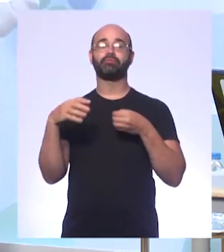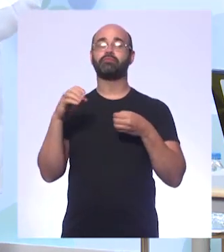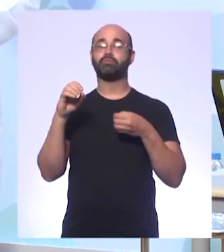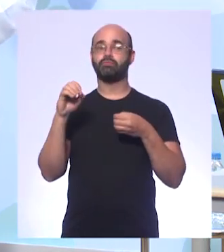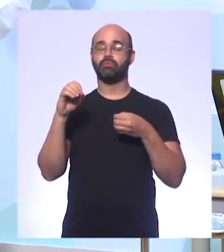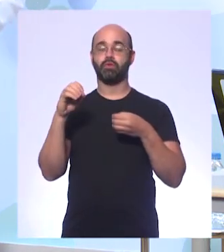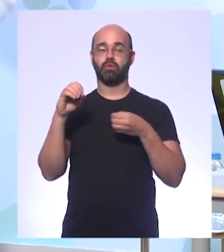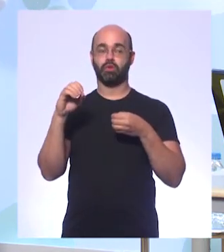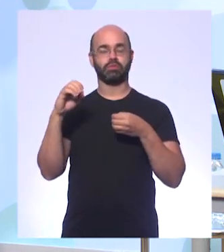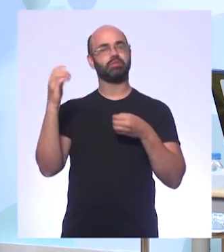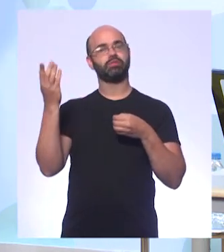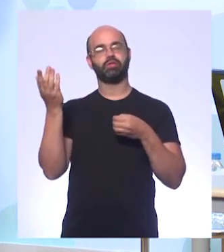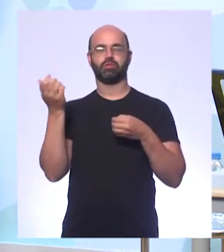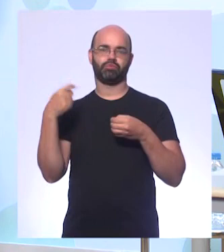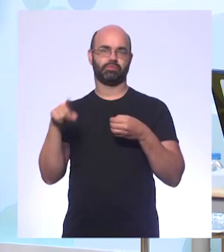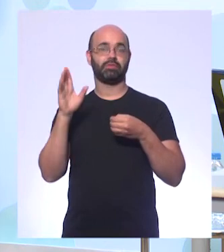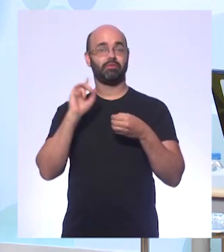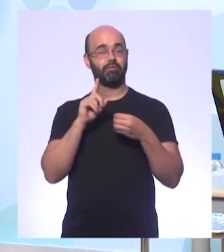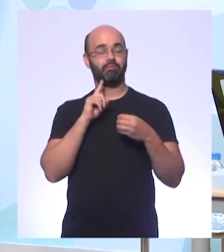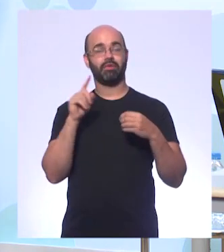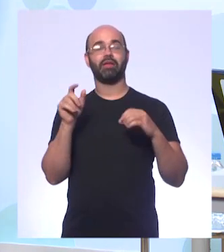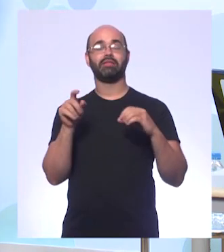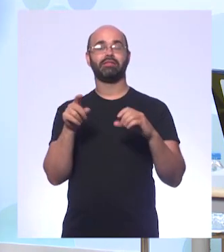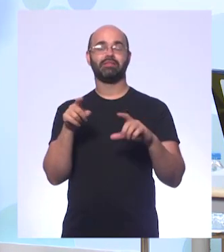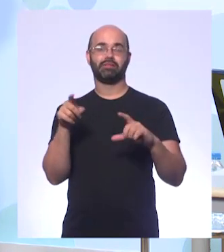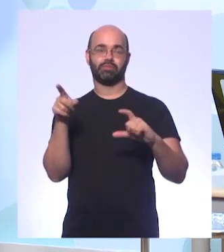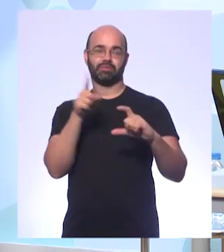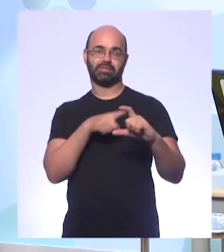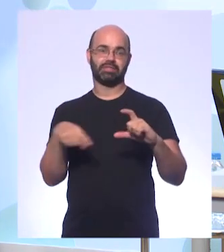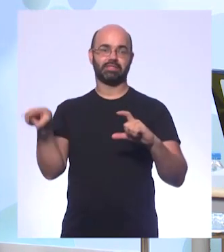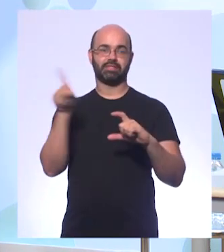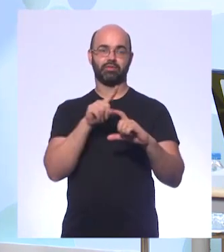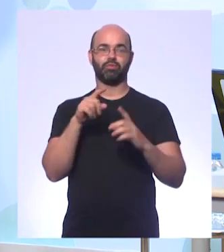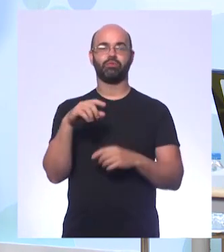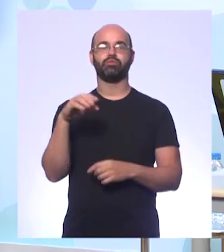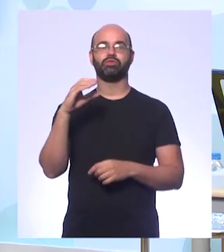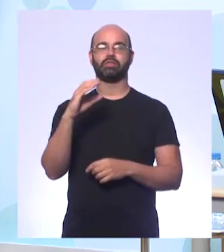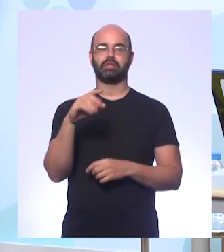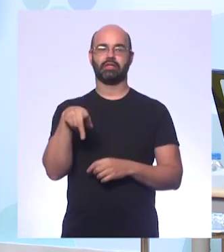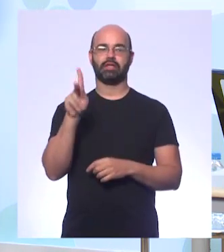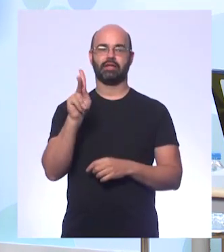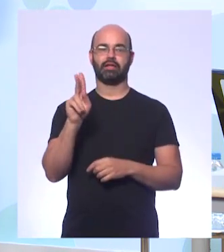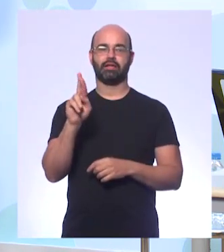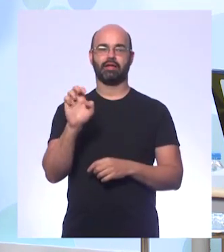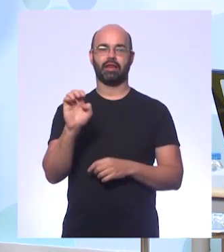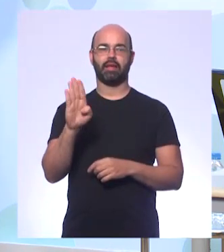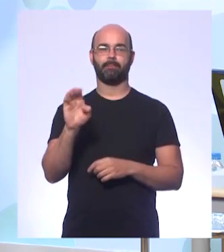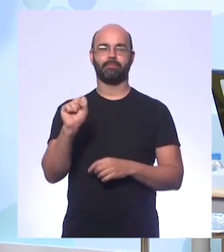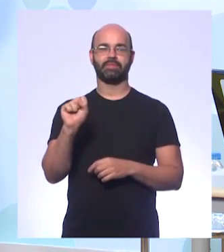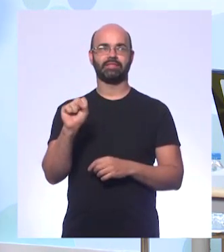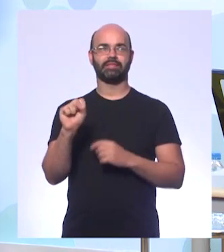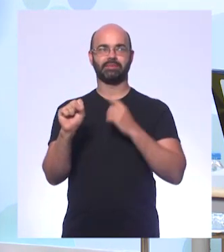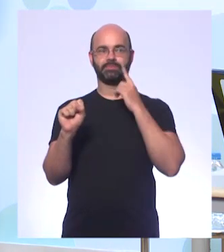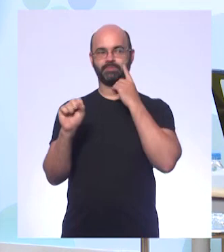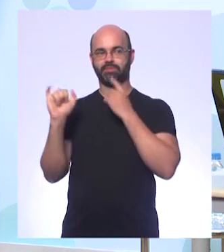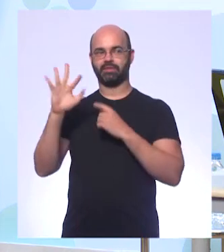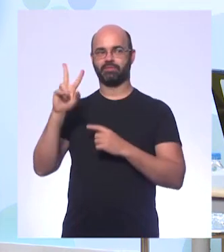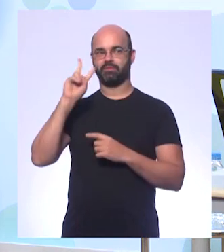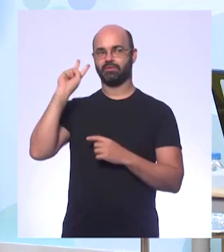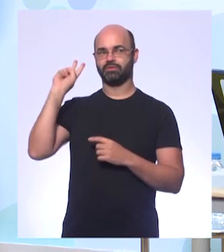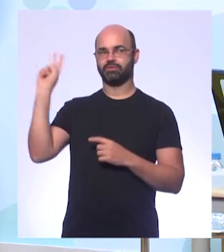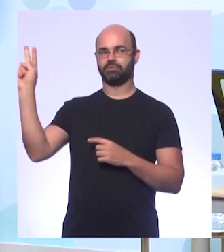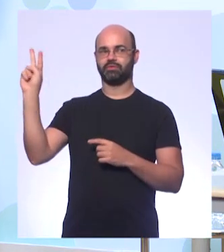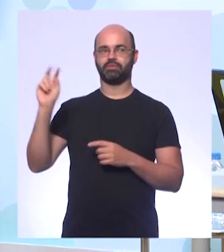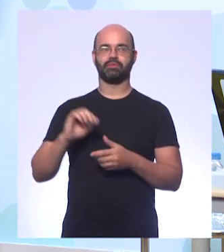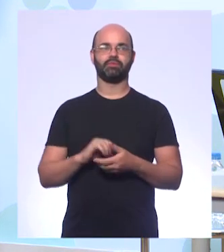ciclo de Krebs, aí ó, o oxigênio já tem que estar presente. Tá aí então a imagenzinha no ciclo de Krebs que vai acontecer